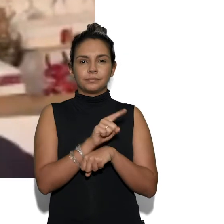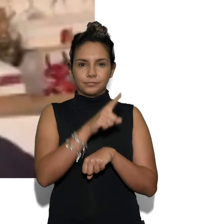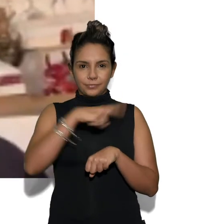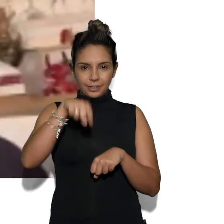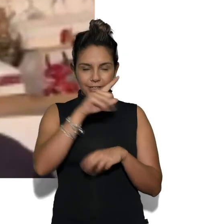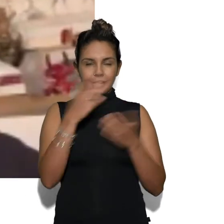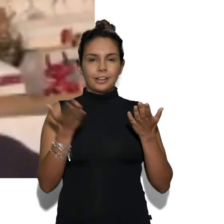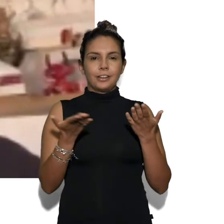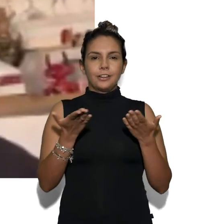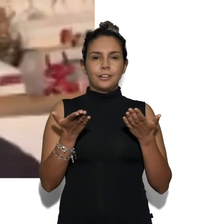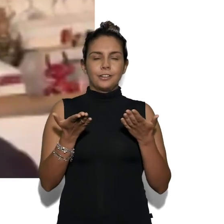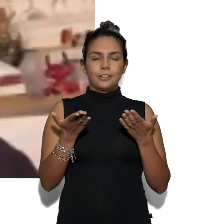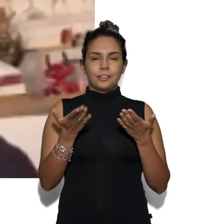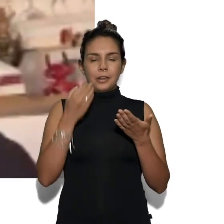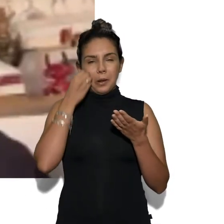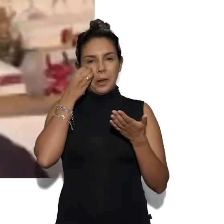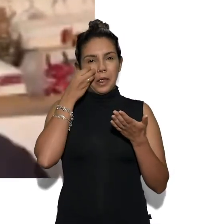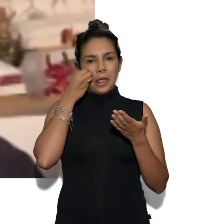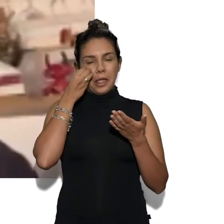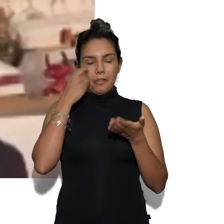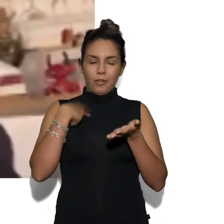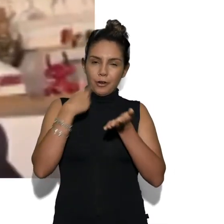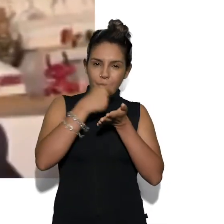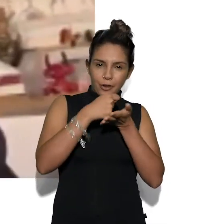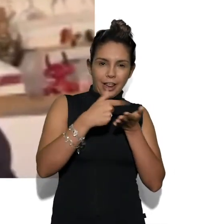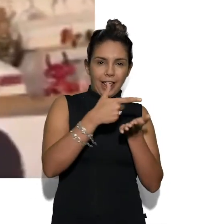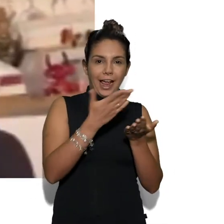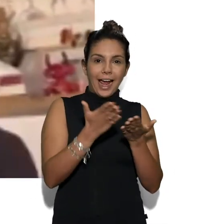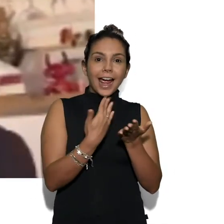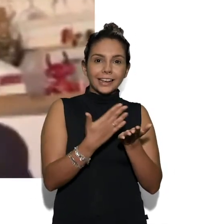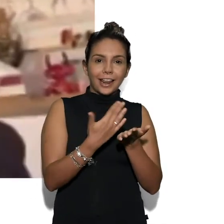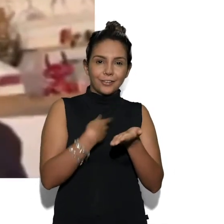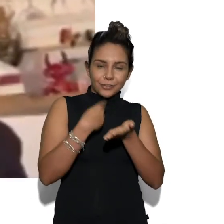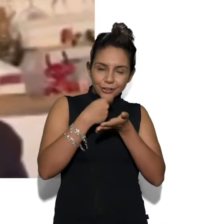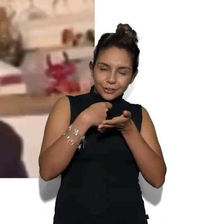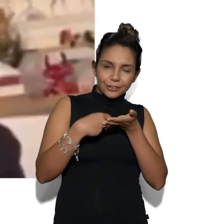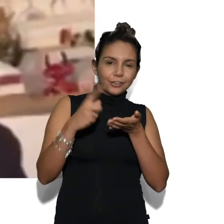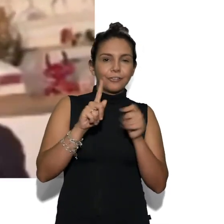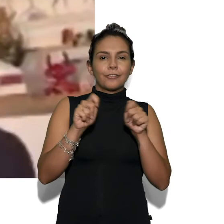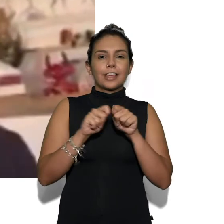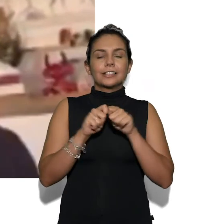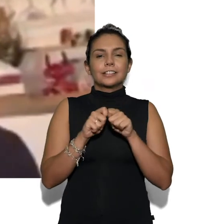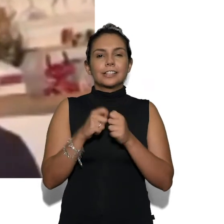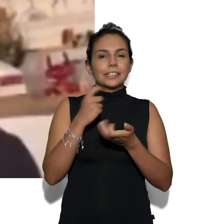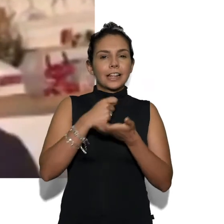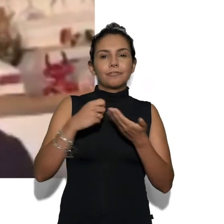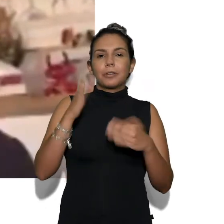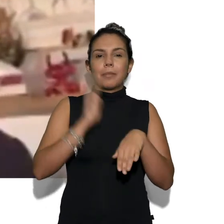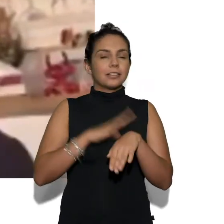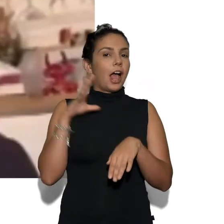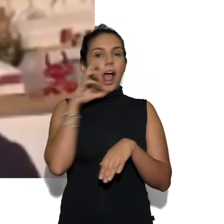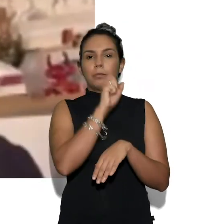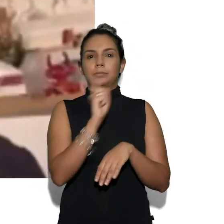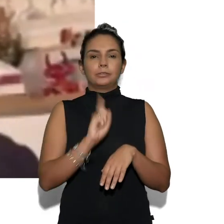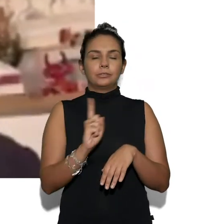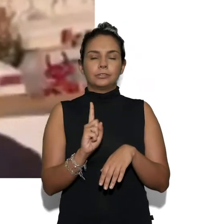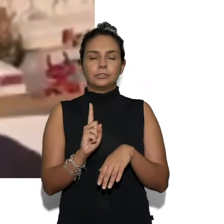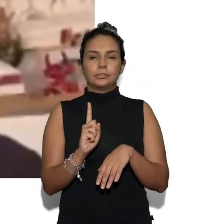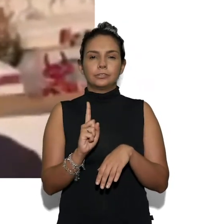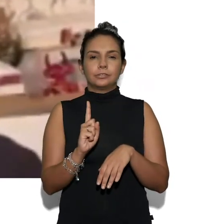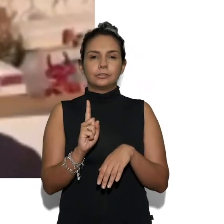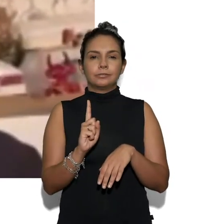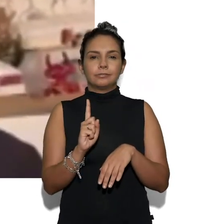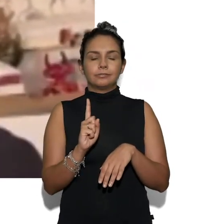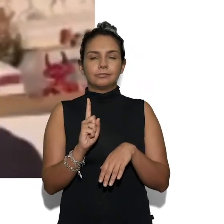materializa nestes esquemas e nestas estruturas que eu vou anotando nos cadernos. E isso não faz com que eu escreva